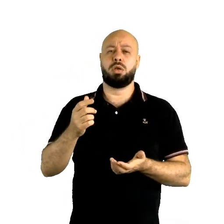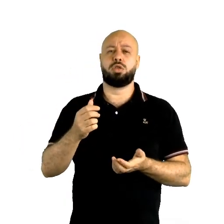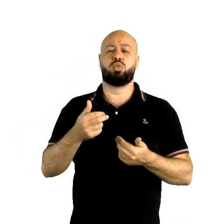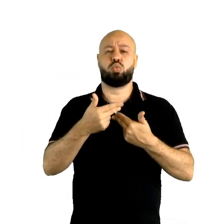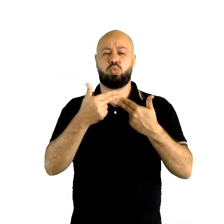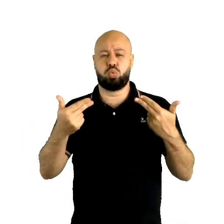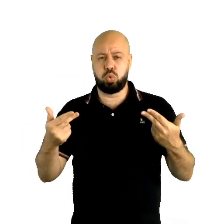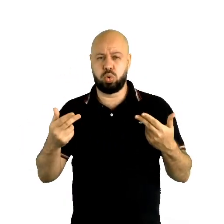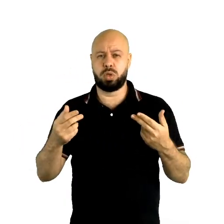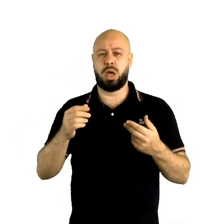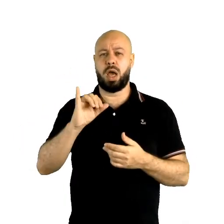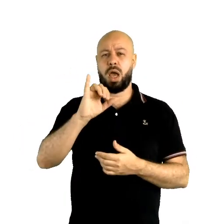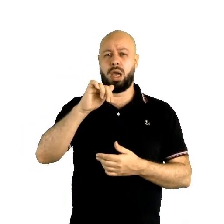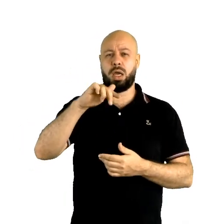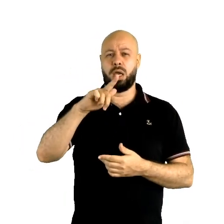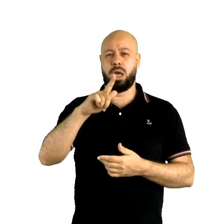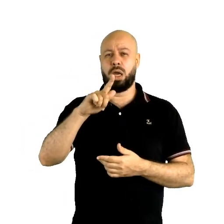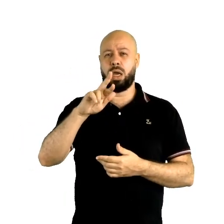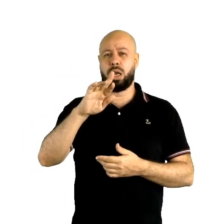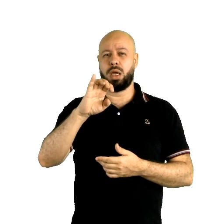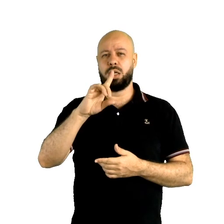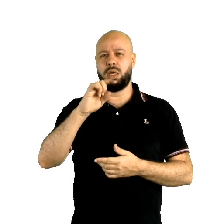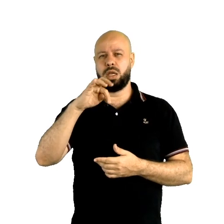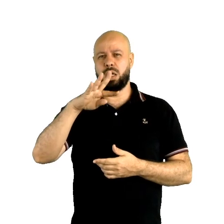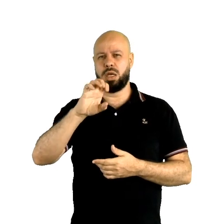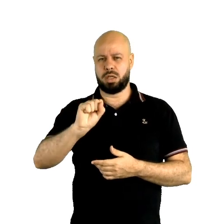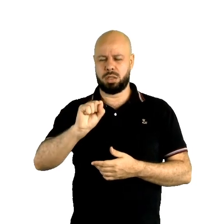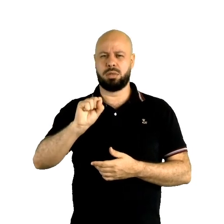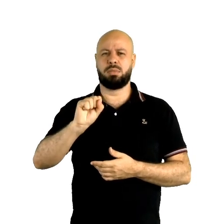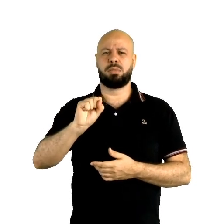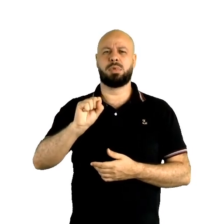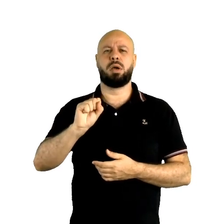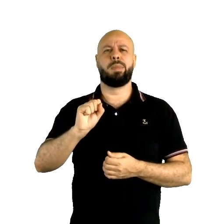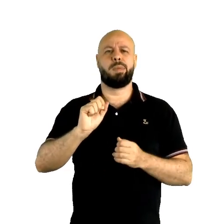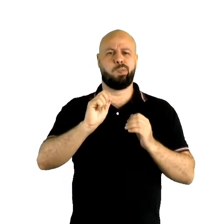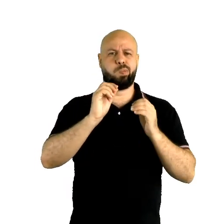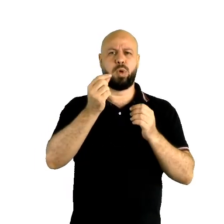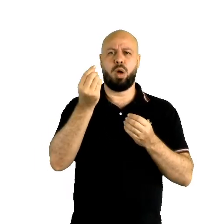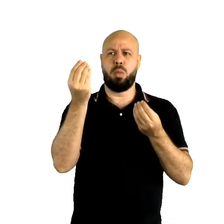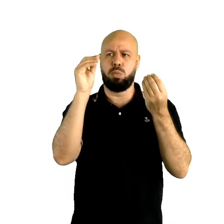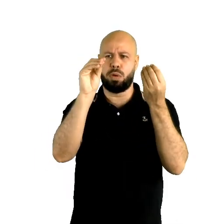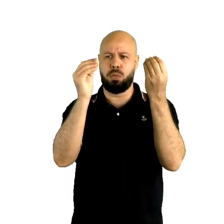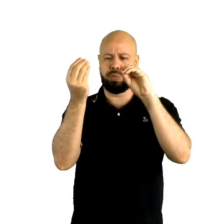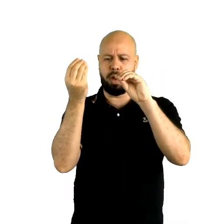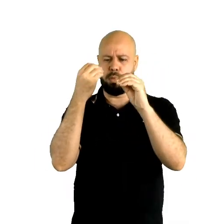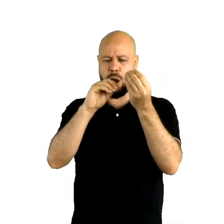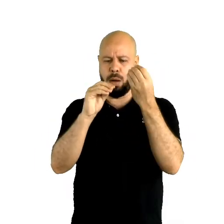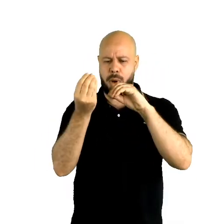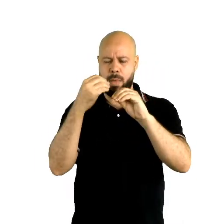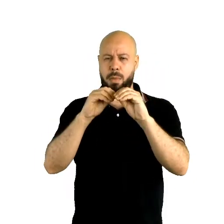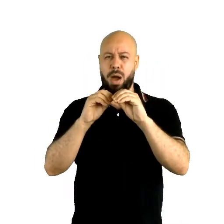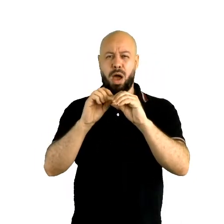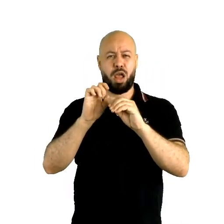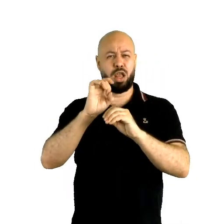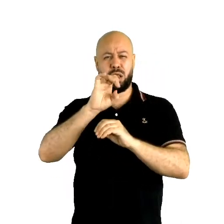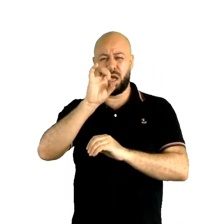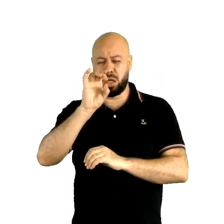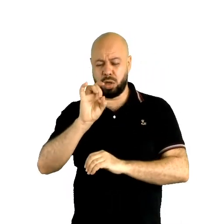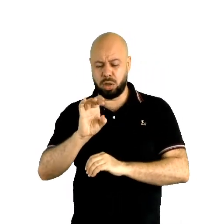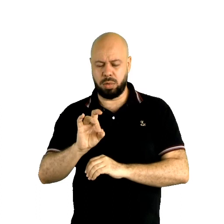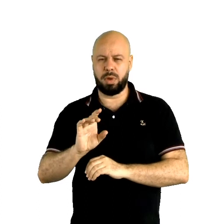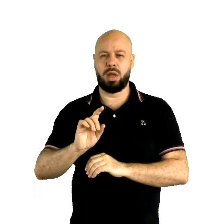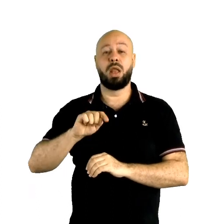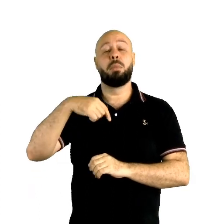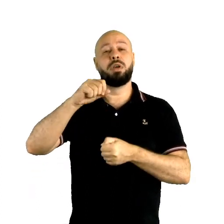tem que colocar o ingrediente passo a passo, um por um, tá? Aí vem o modo de fazer,